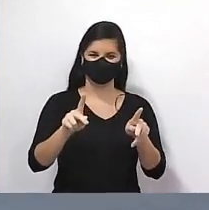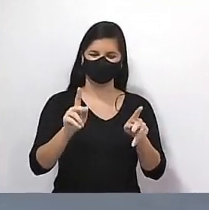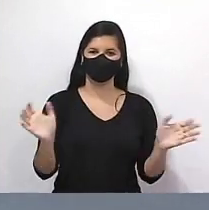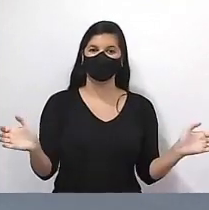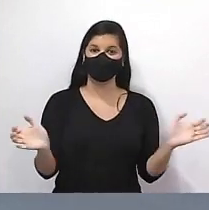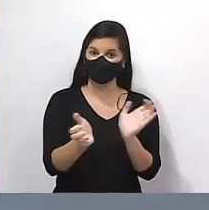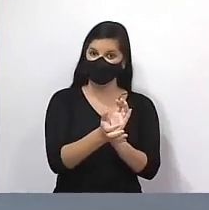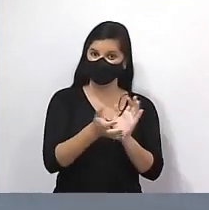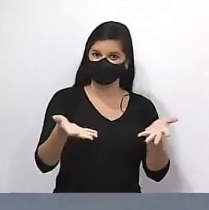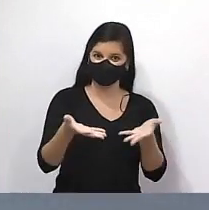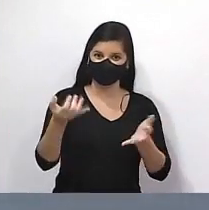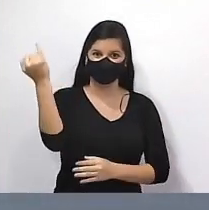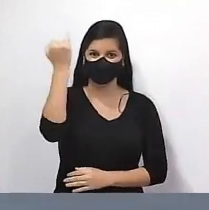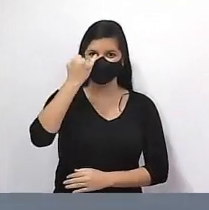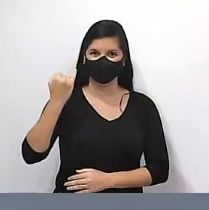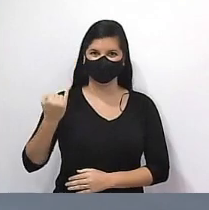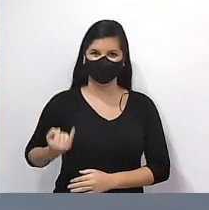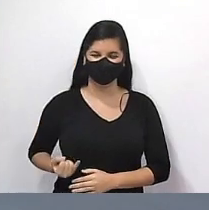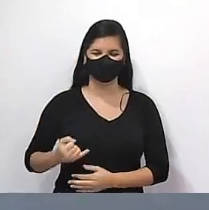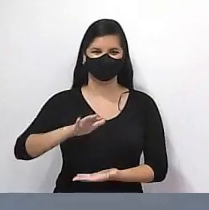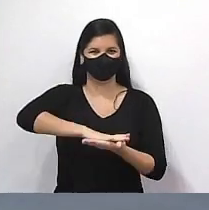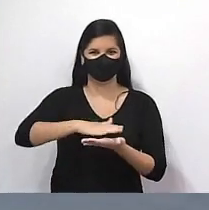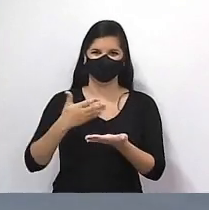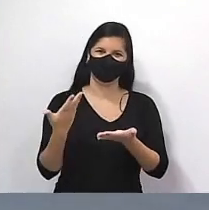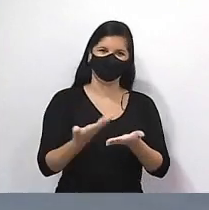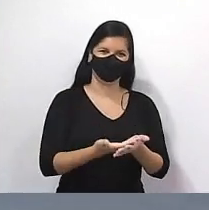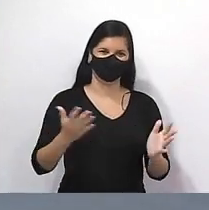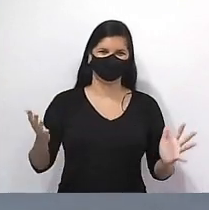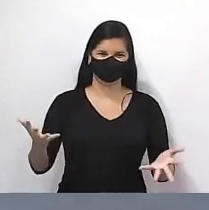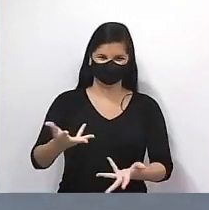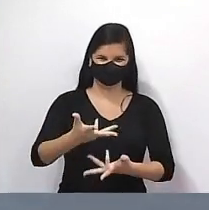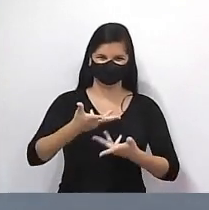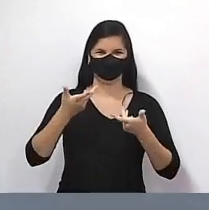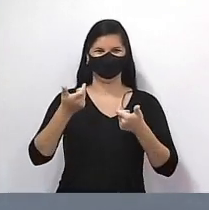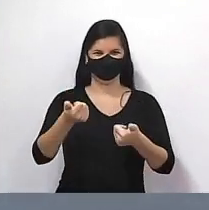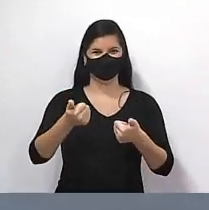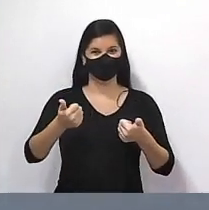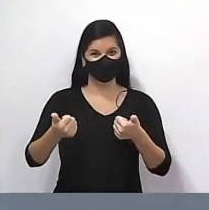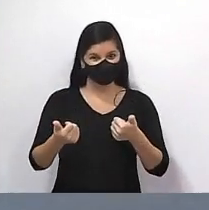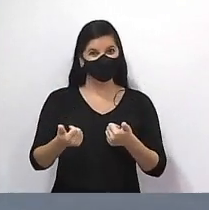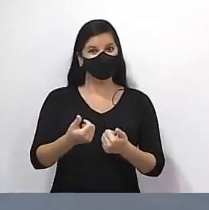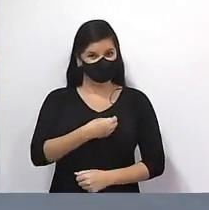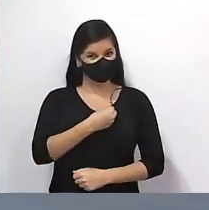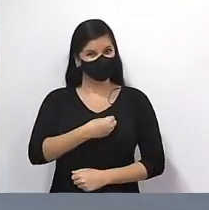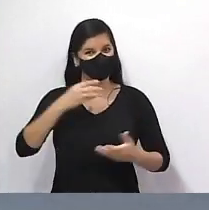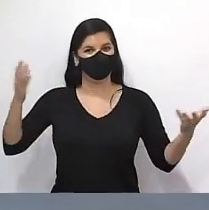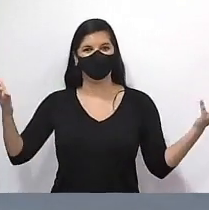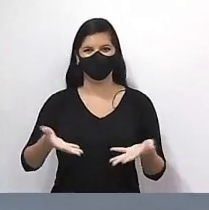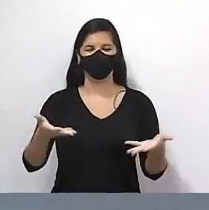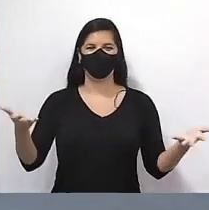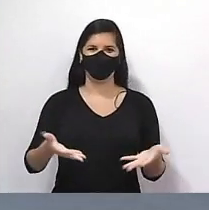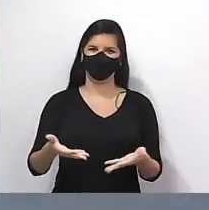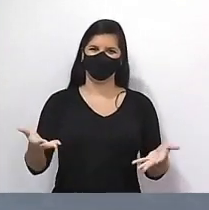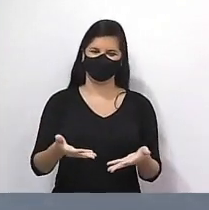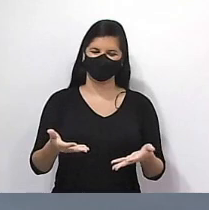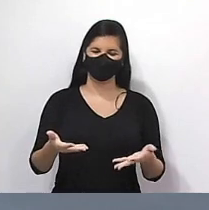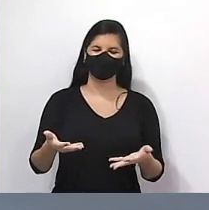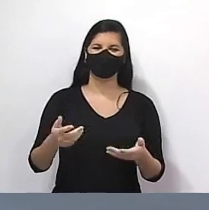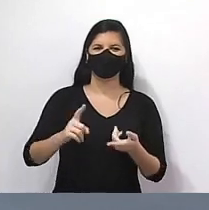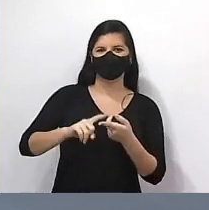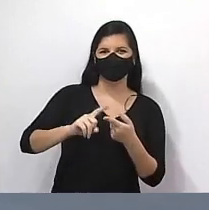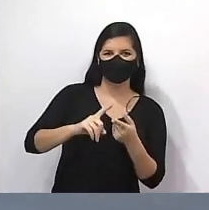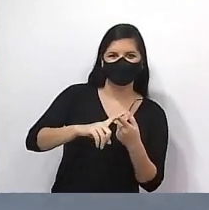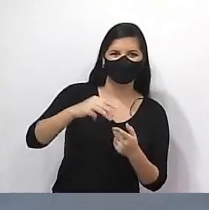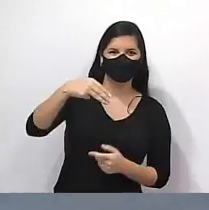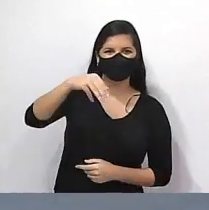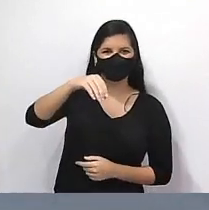equipe de hoje, Magna tá aí no cantinho, ó, tá vendo aí? Fazendo a transmissão ao vivo para você agora. E o Manuel, que você não